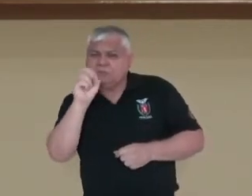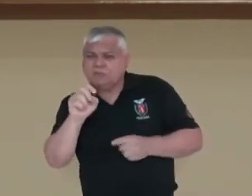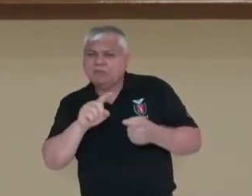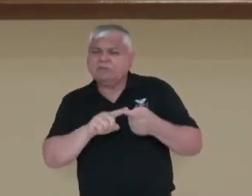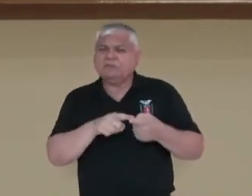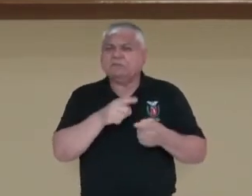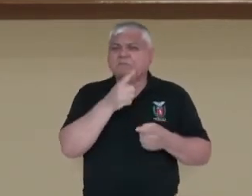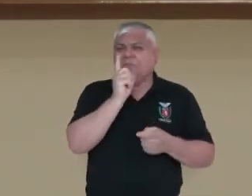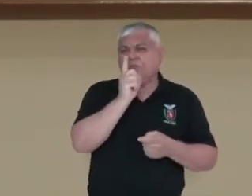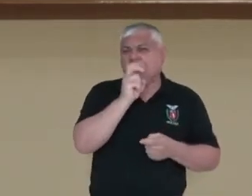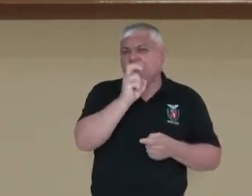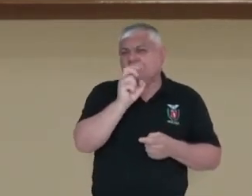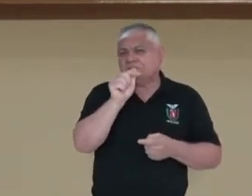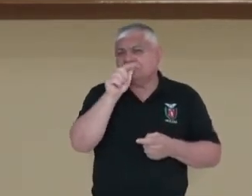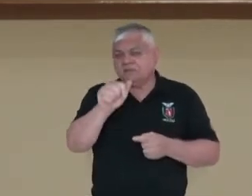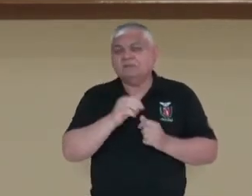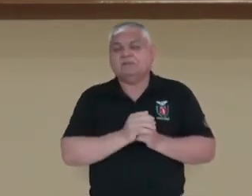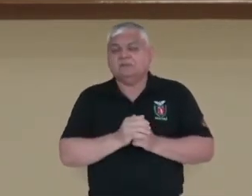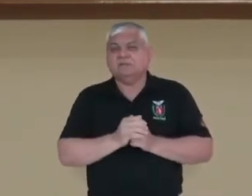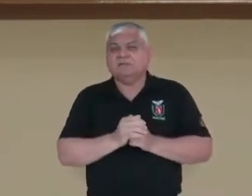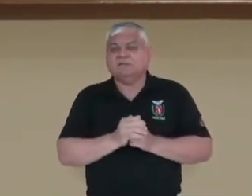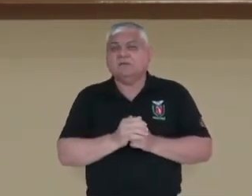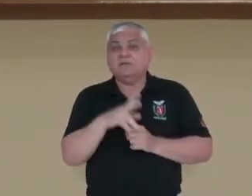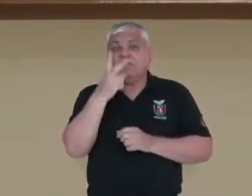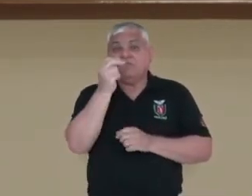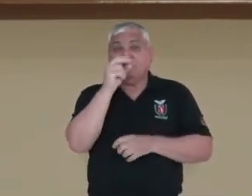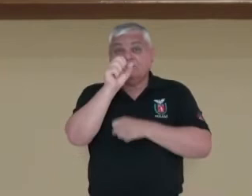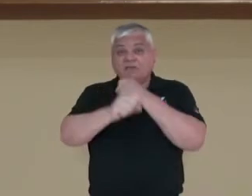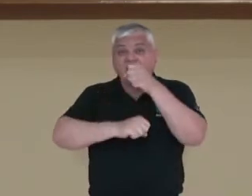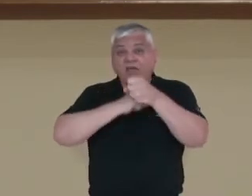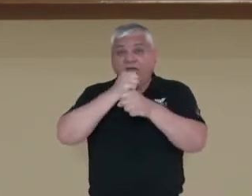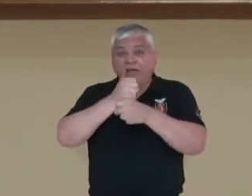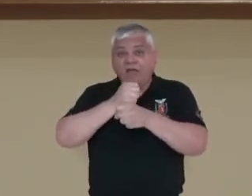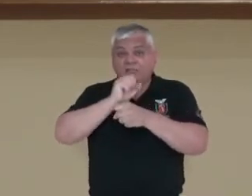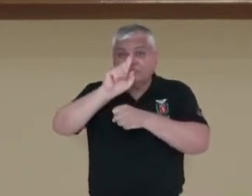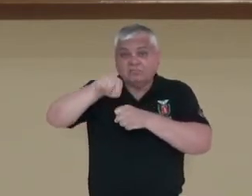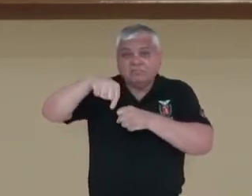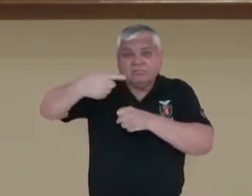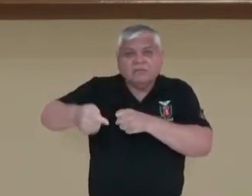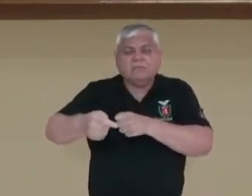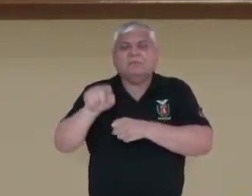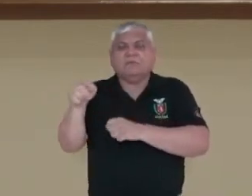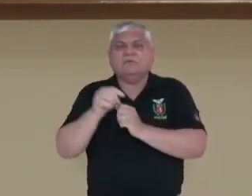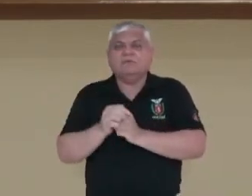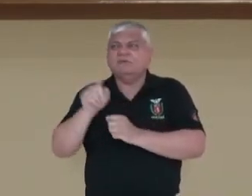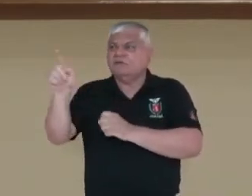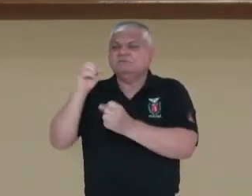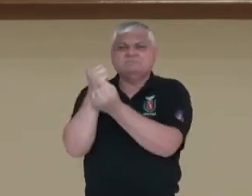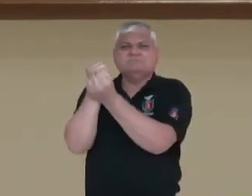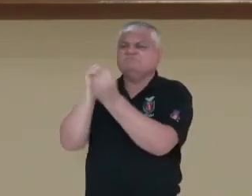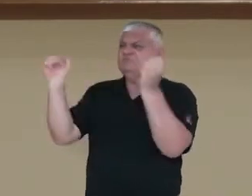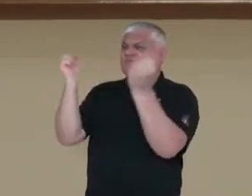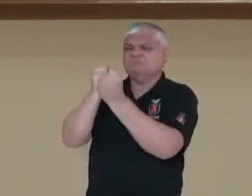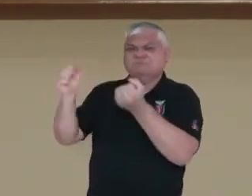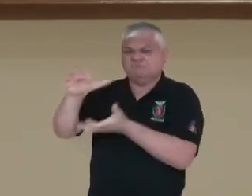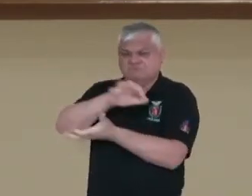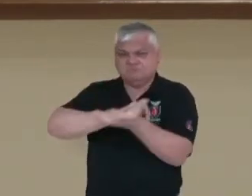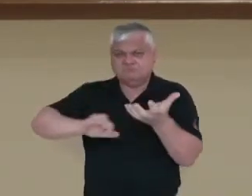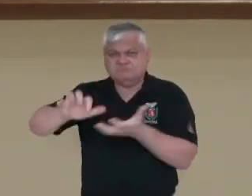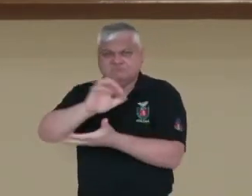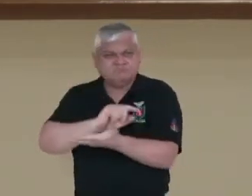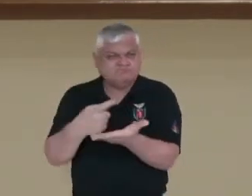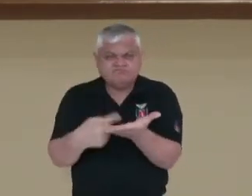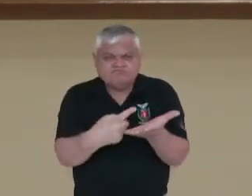falam, então, 20 e poucos anos depois, 30 e poucos anos depois, eles já estavam se organizando, já